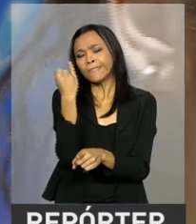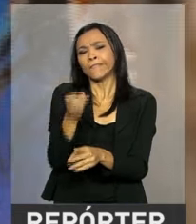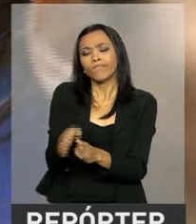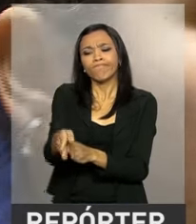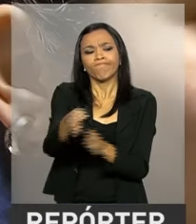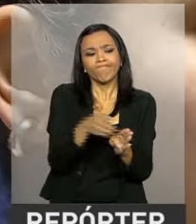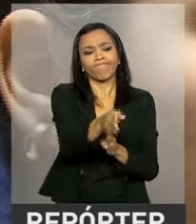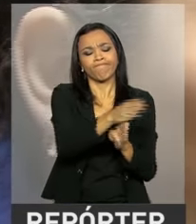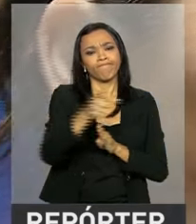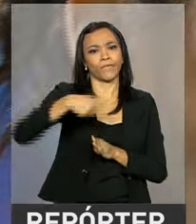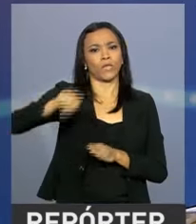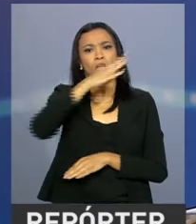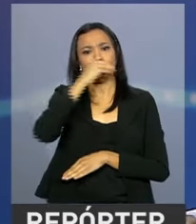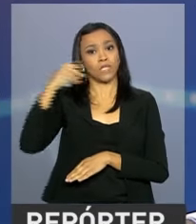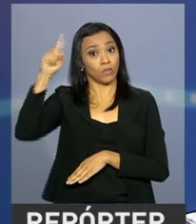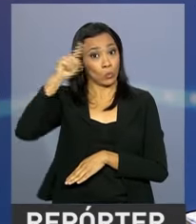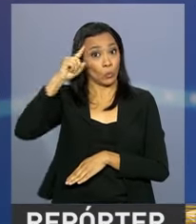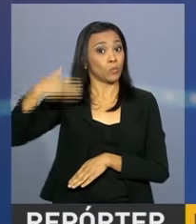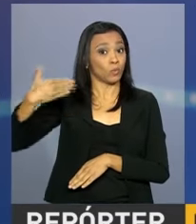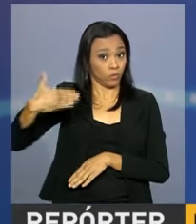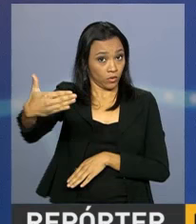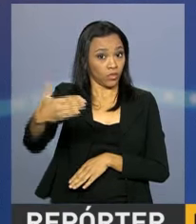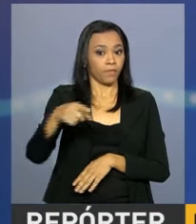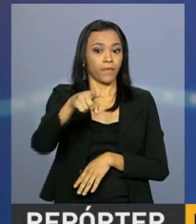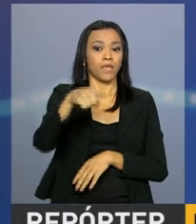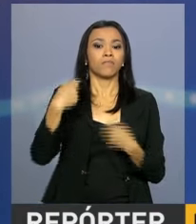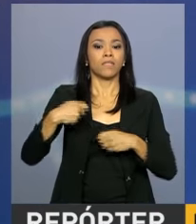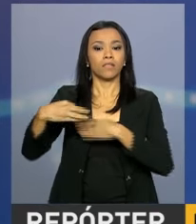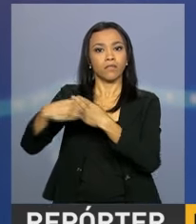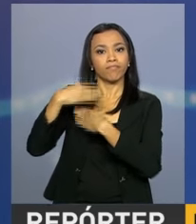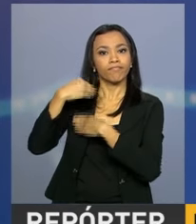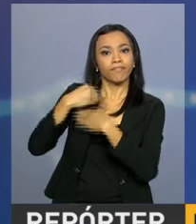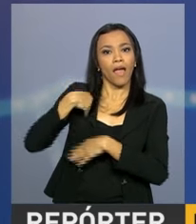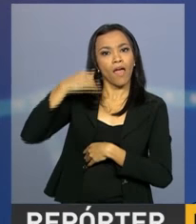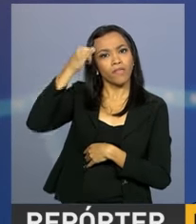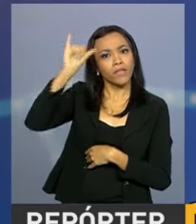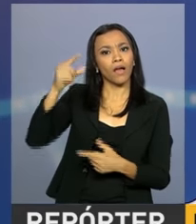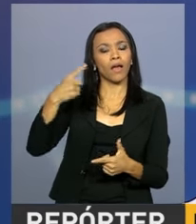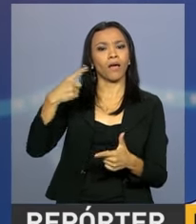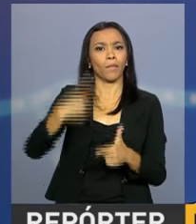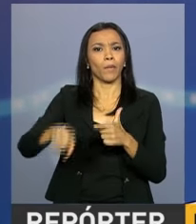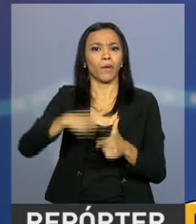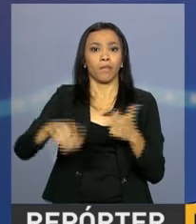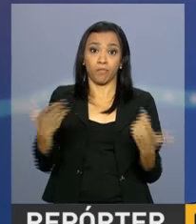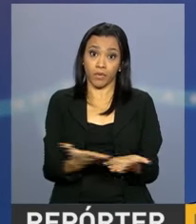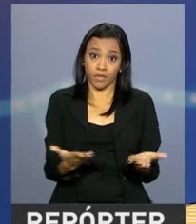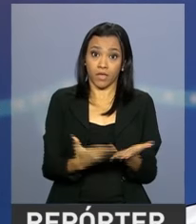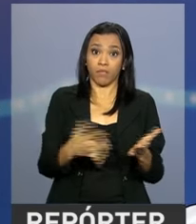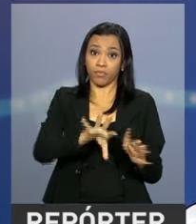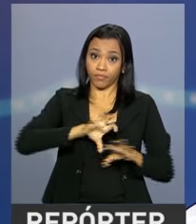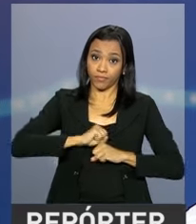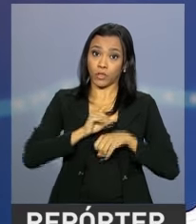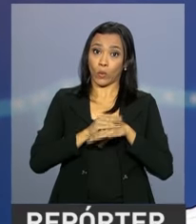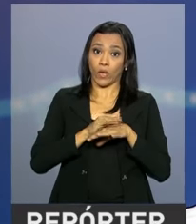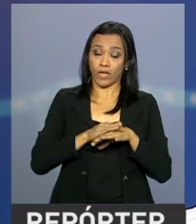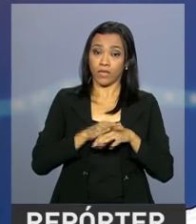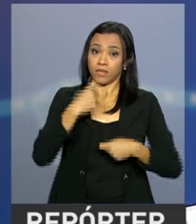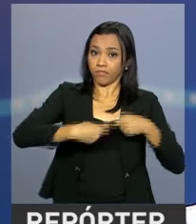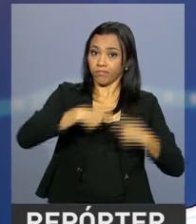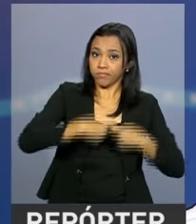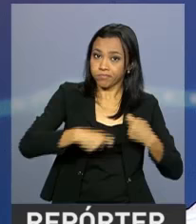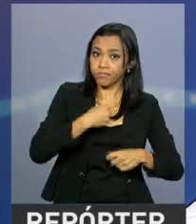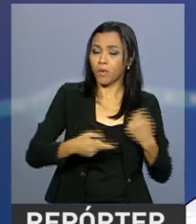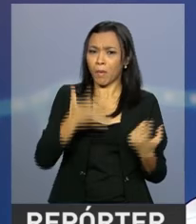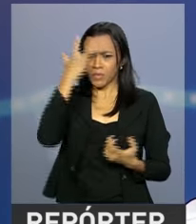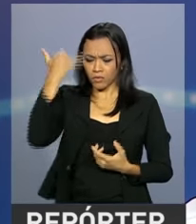adolescentes no seu dia a dia eles têm que receber até pra gente evitar problemas que a gente tem hoje como DSTS e gravidez indesejada né porque é uma pessoa de